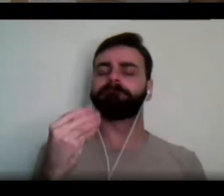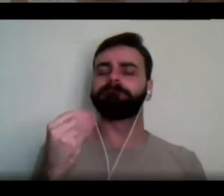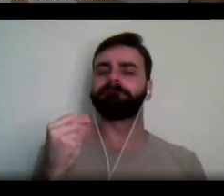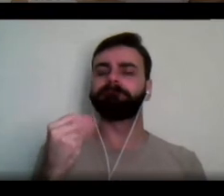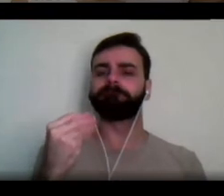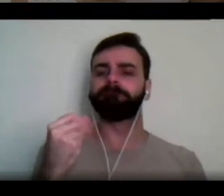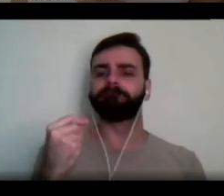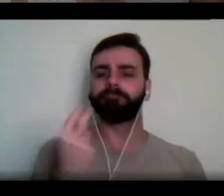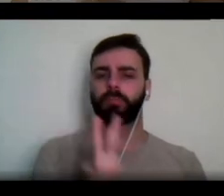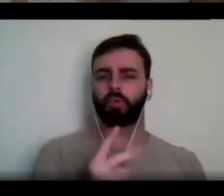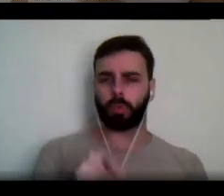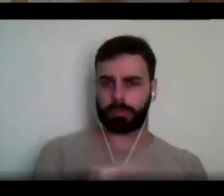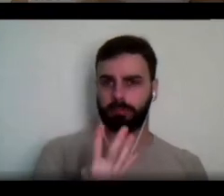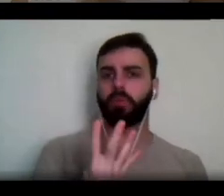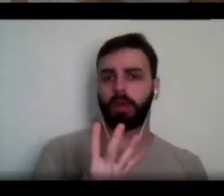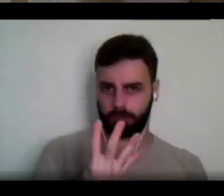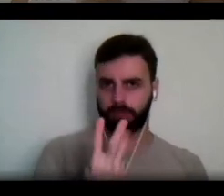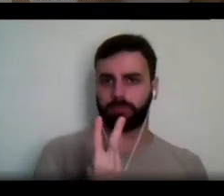2,4